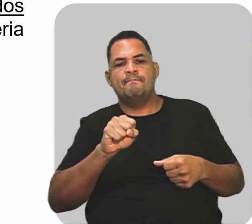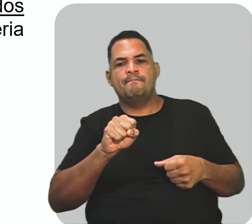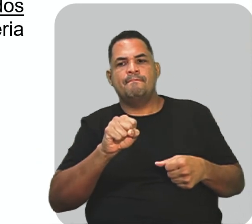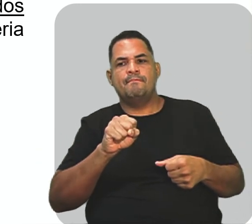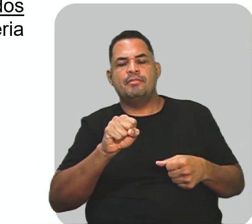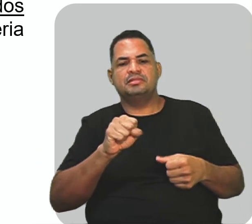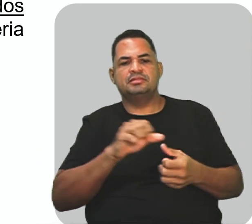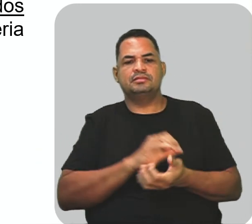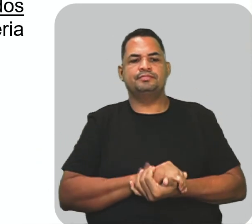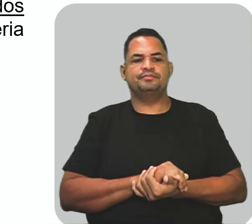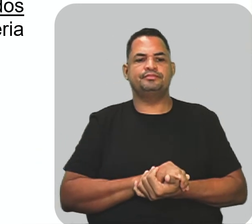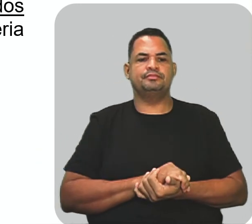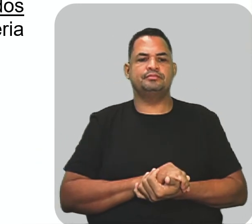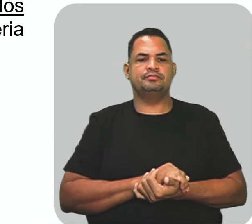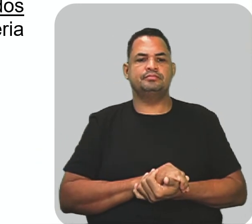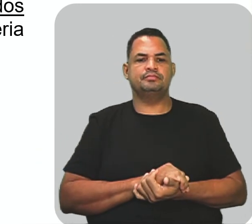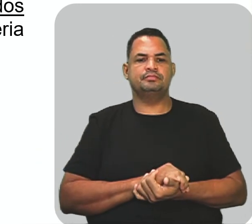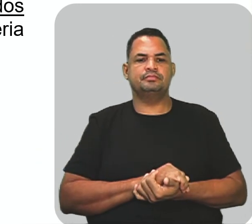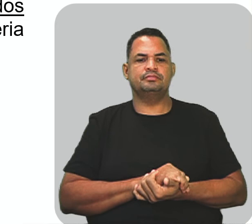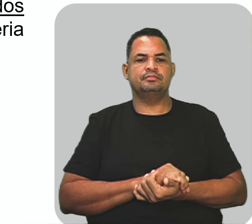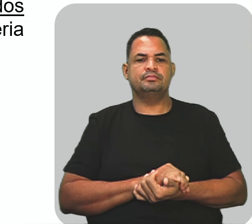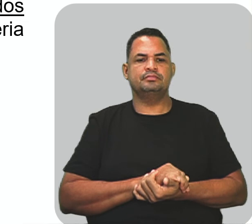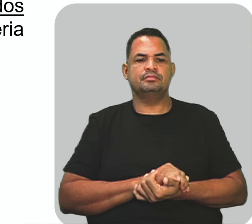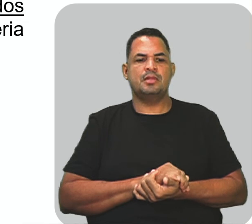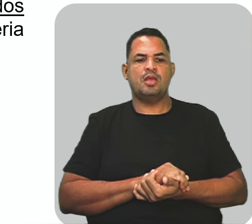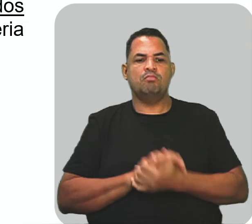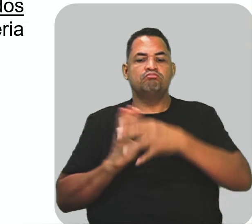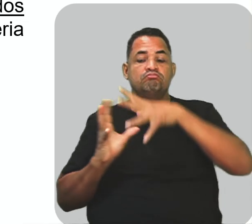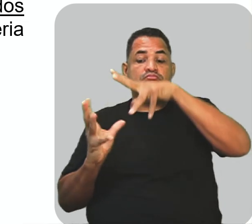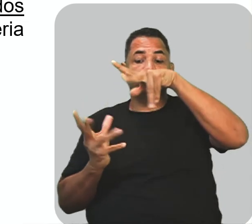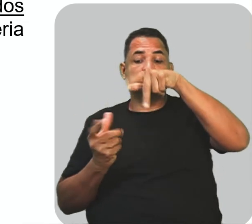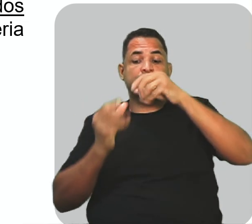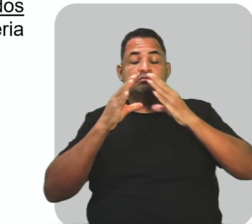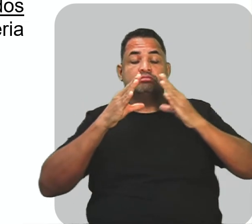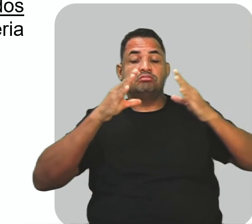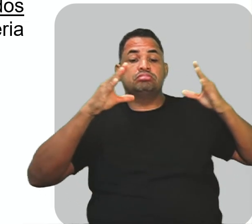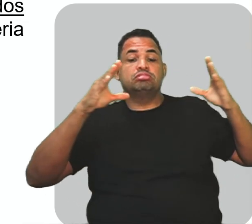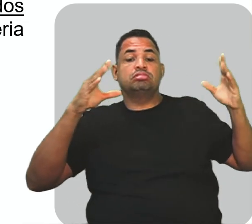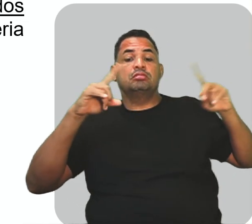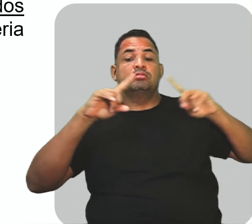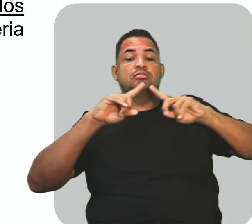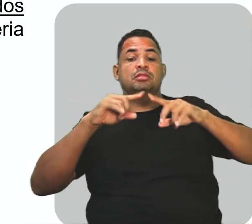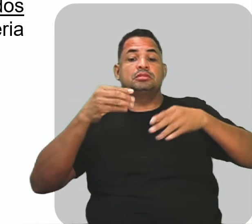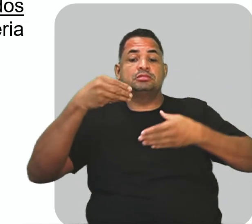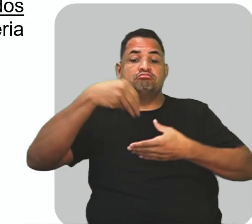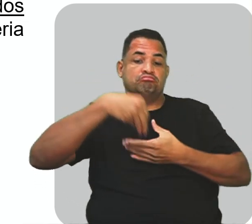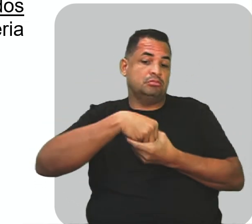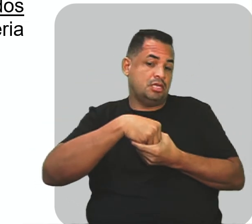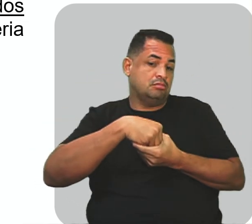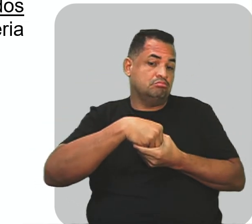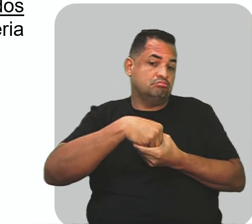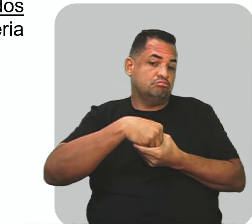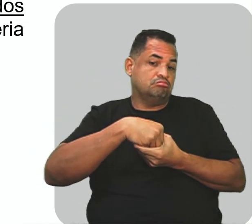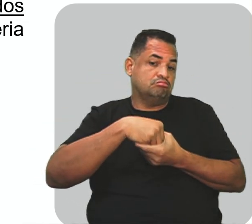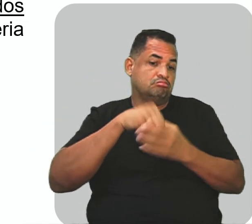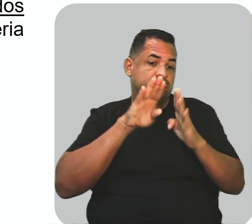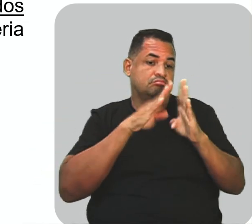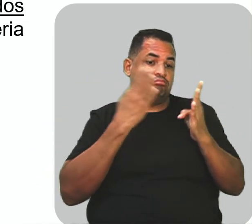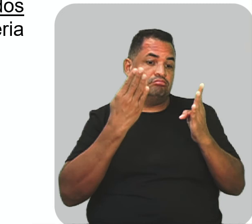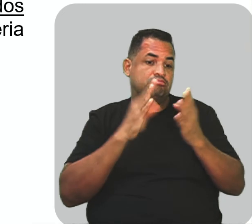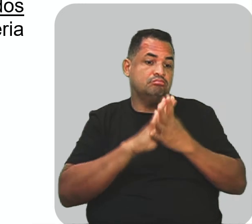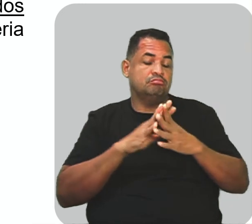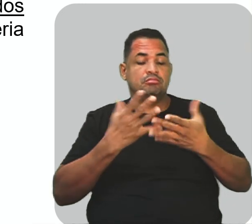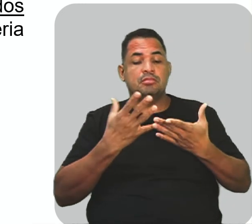conjunção mas, tá? O mundo é grande, mas cabe numa janela. O amor é